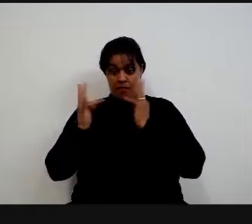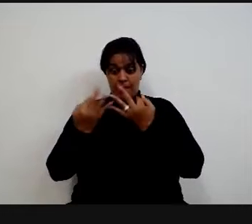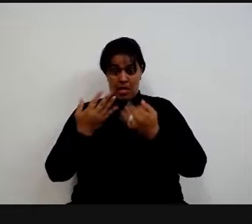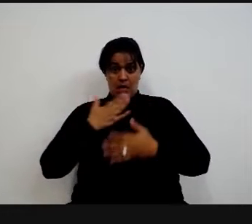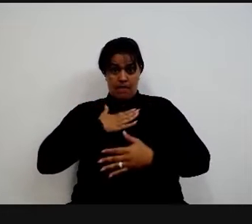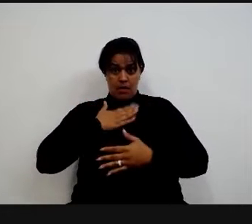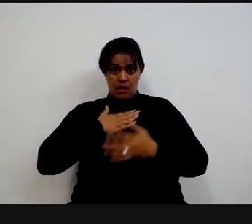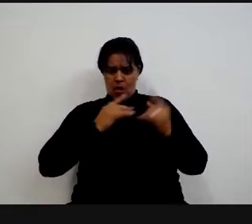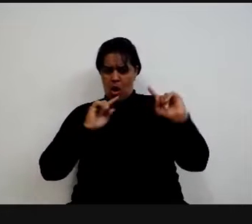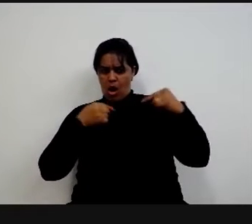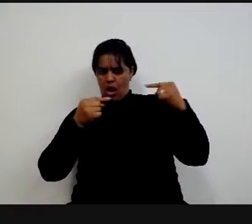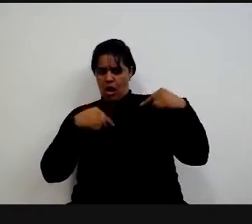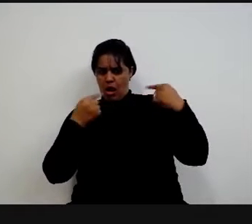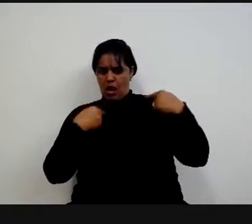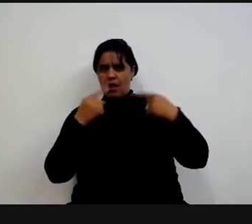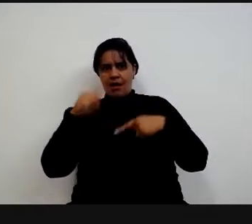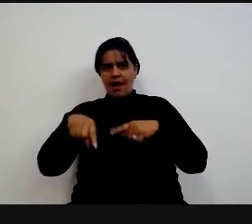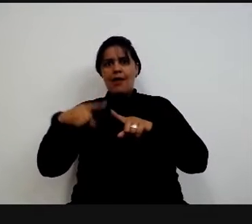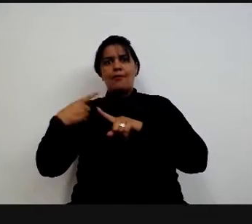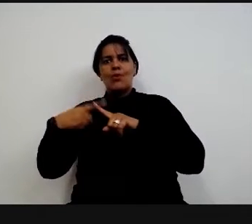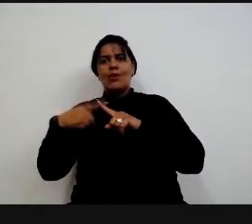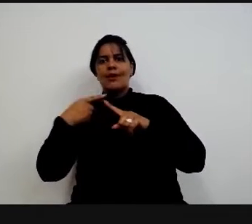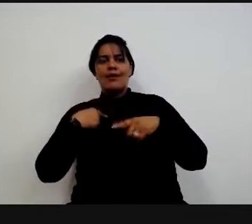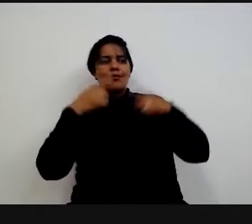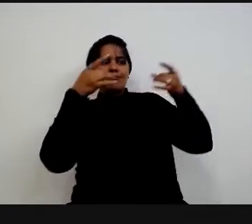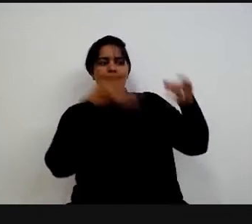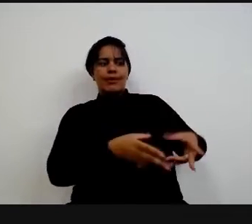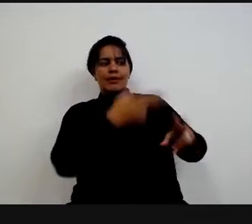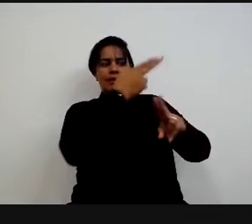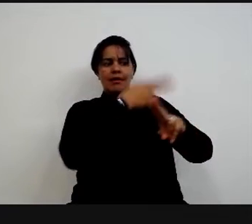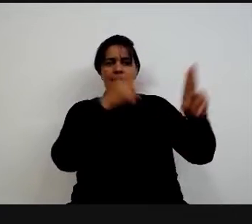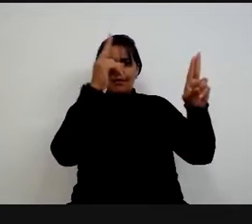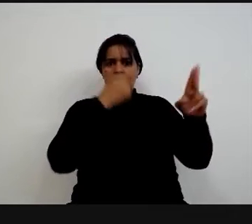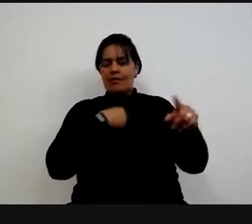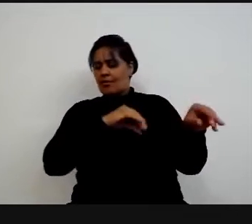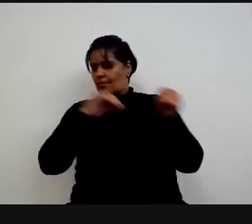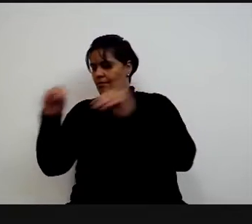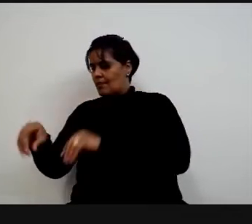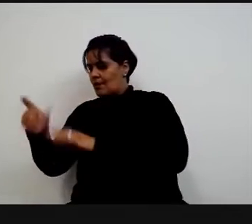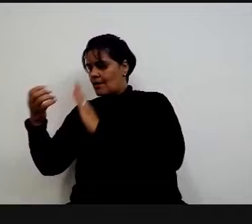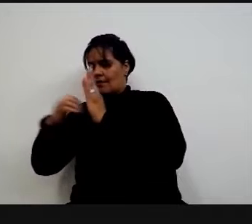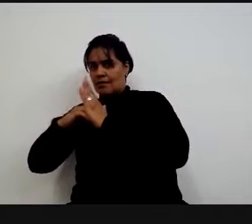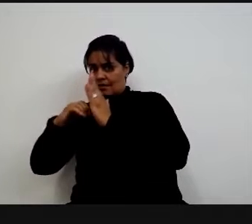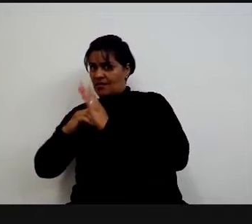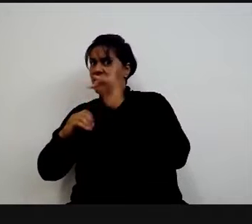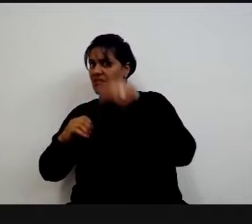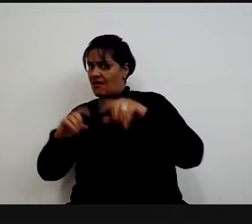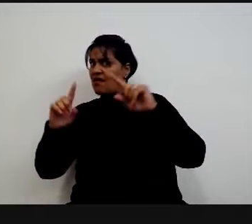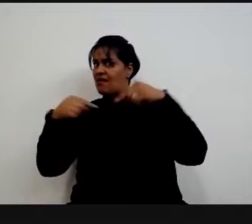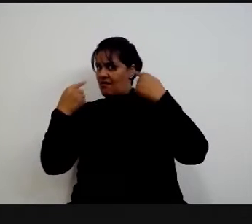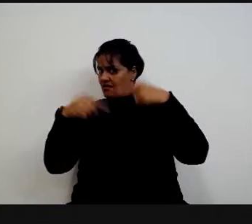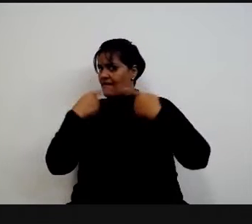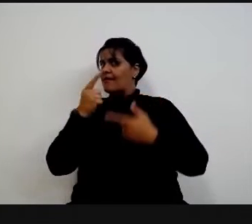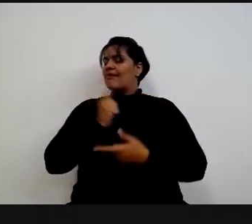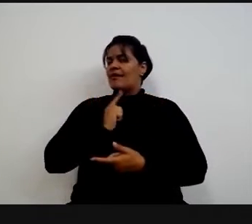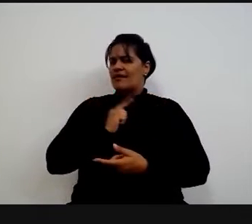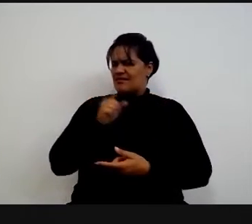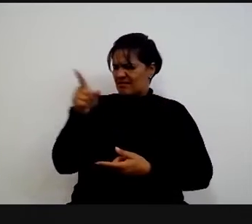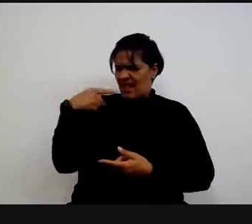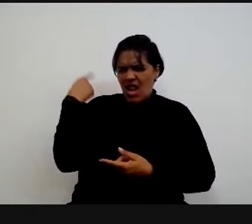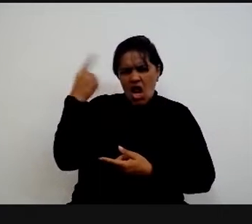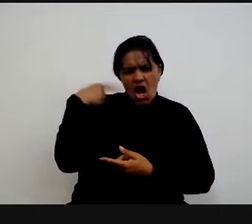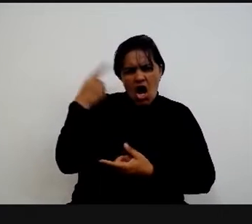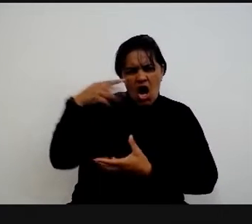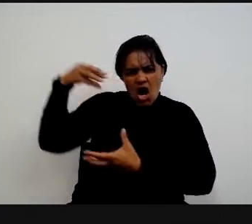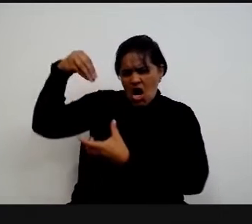família, porque vim trabalhar no Senado Federal, deixei a universidade para vir trabalhar no Senado Federal. Sofri chacotas. Você é louco de